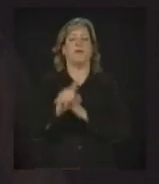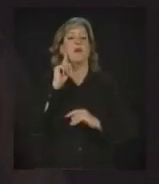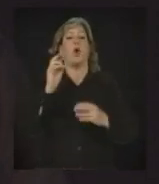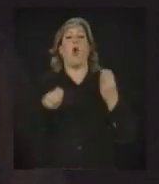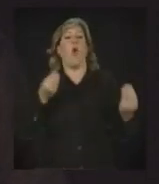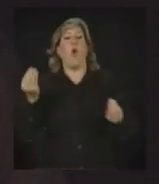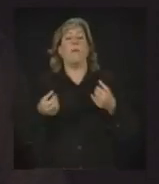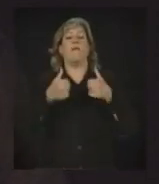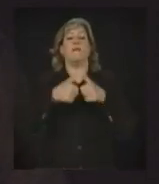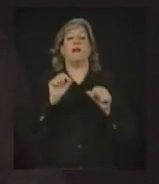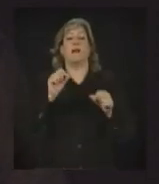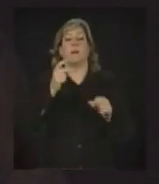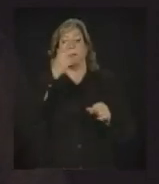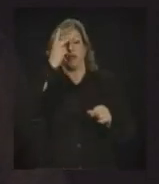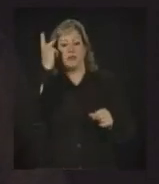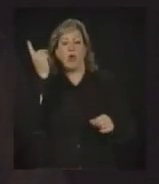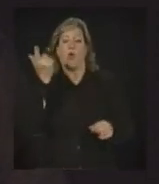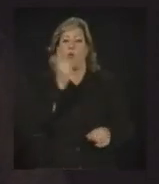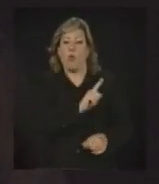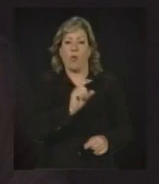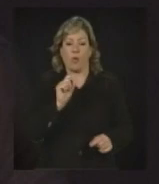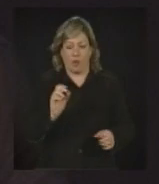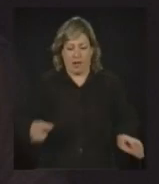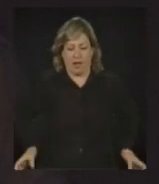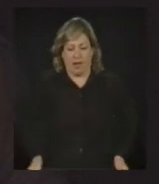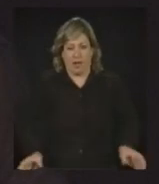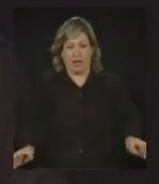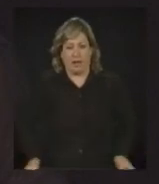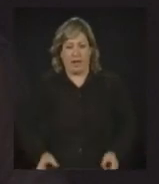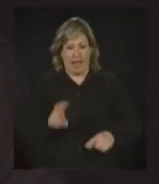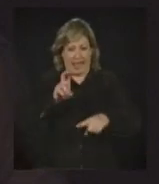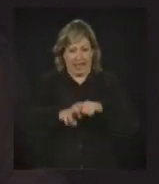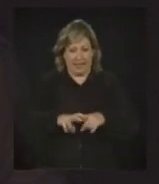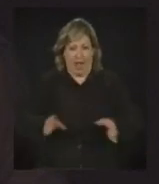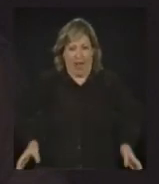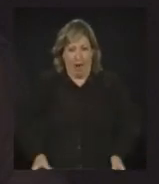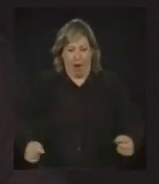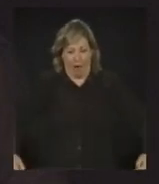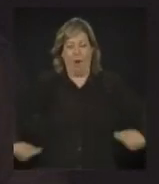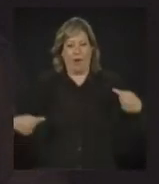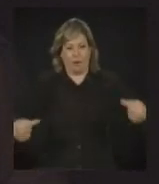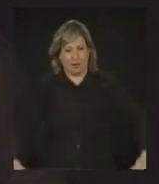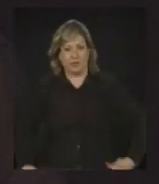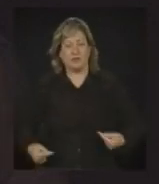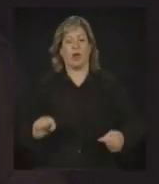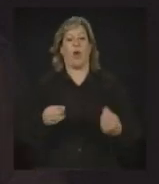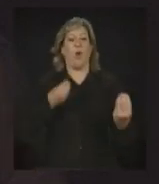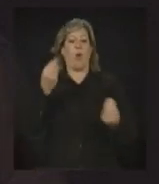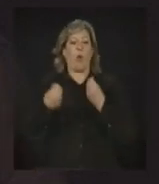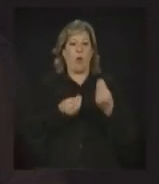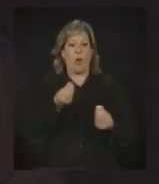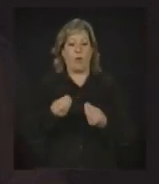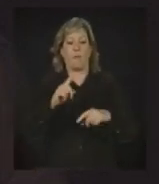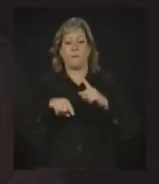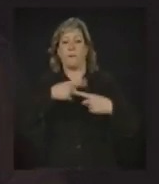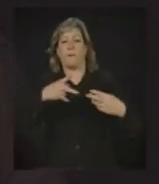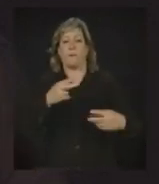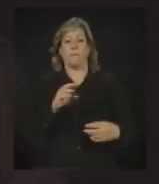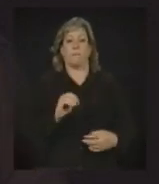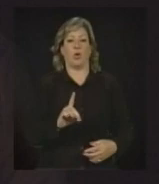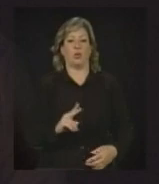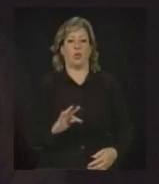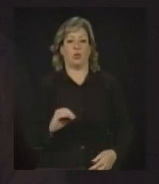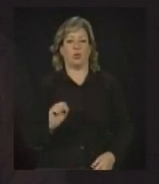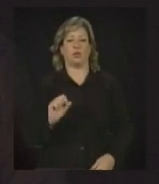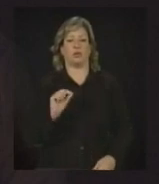da aquisição de aparelhos ortopédicos ou cadeiras de rodas em relação aos impostos que são cobrados? Hoje, para ter uma ideia,